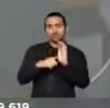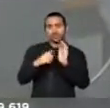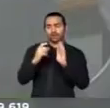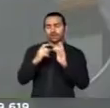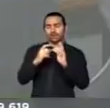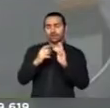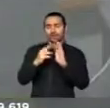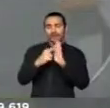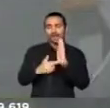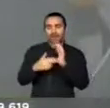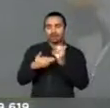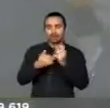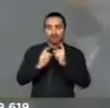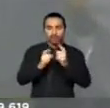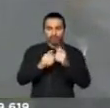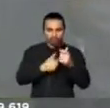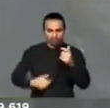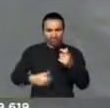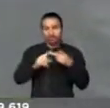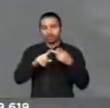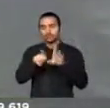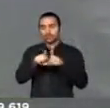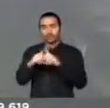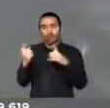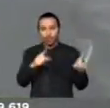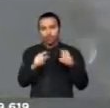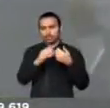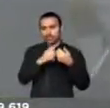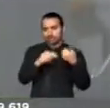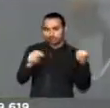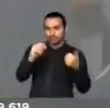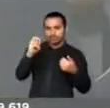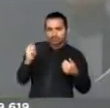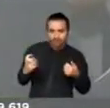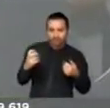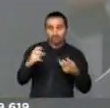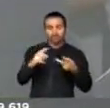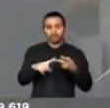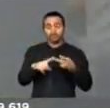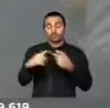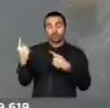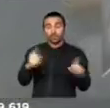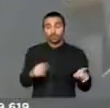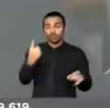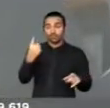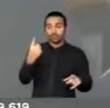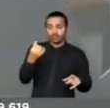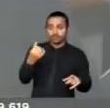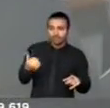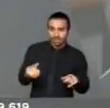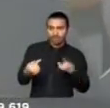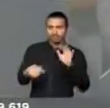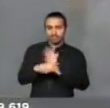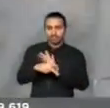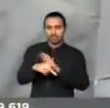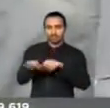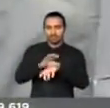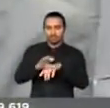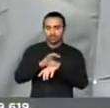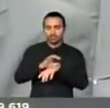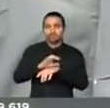administração pública, se você vai de contra o artigo 85, se você vai de contra o artigo 167 da Constituição,